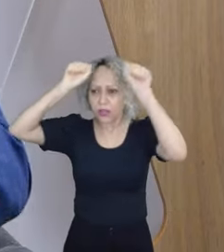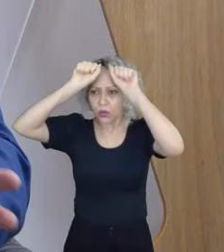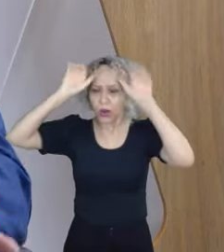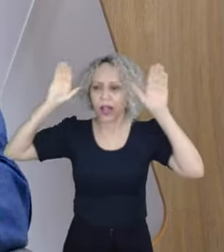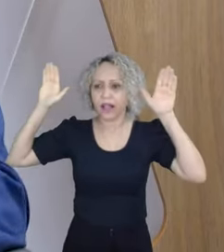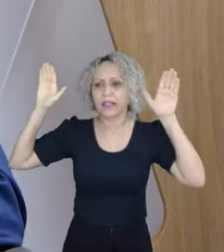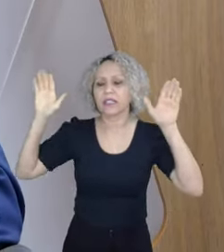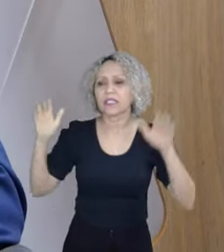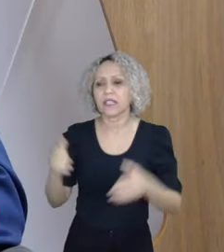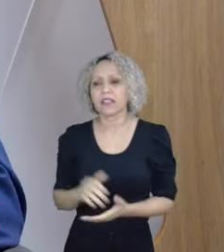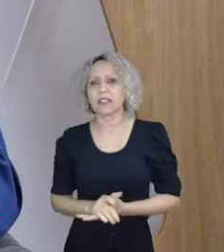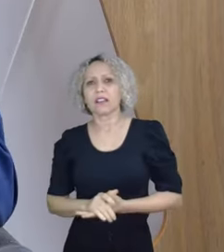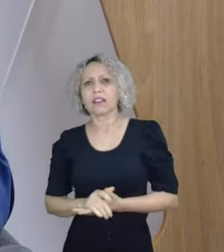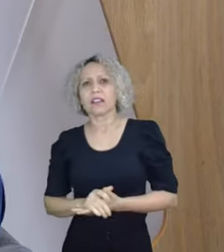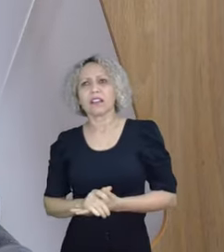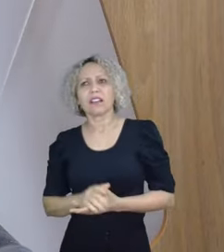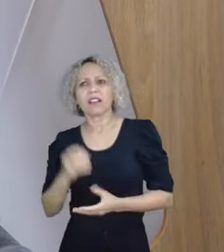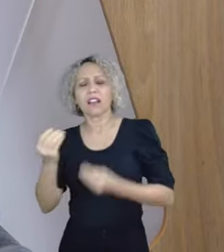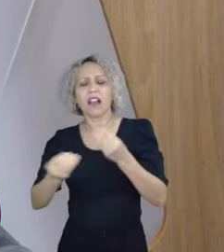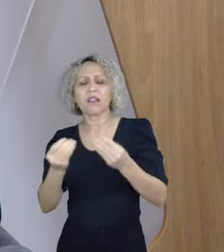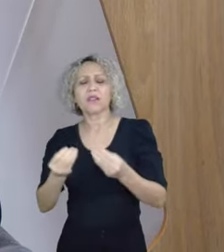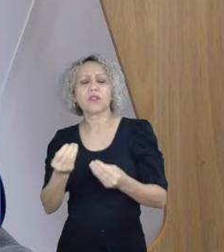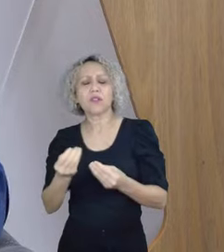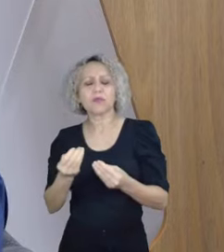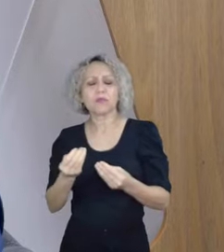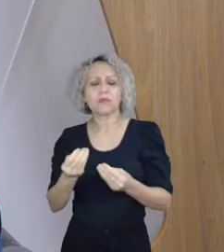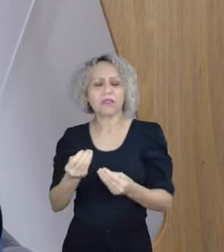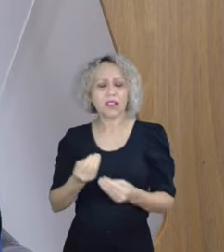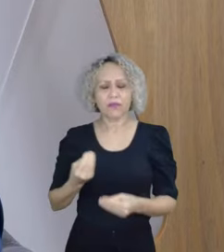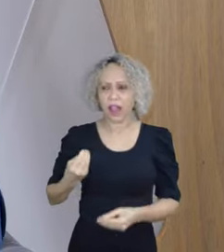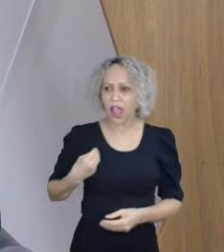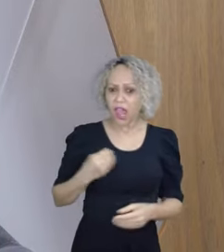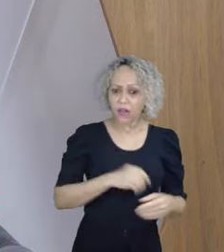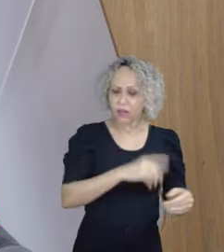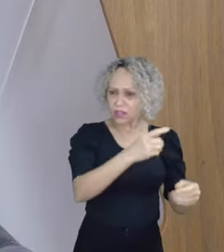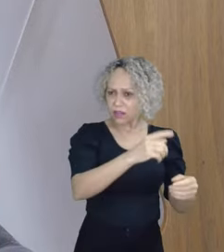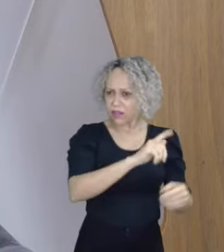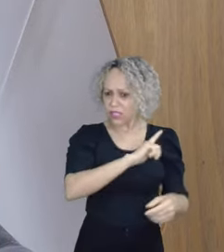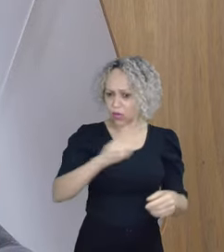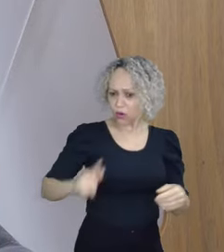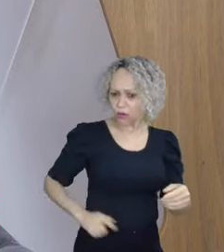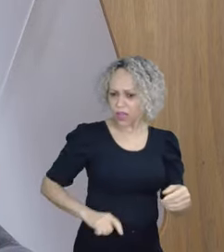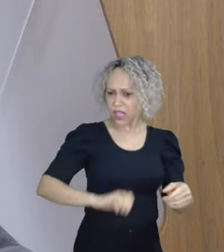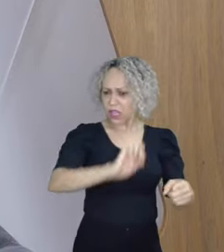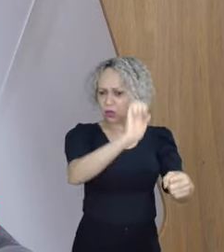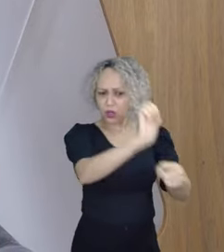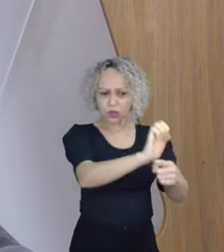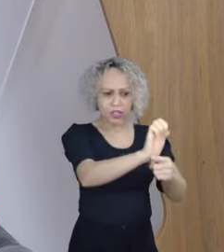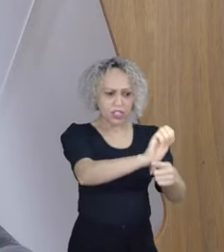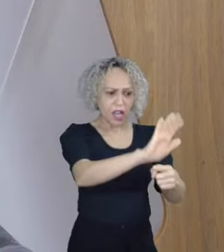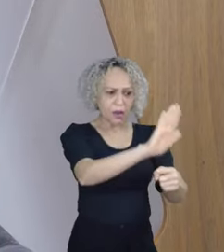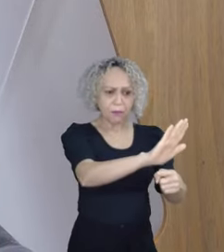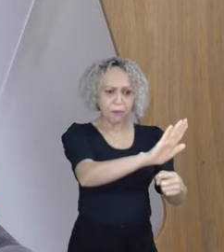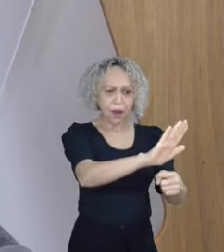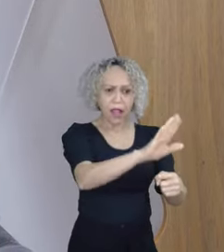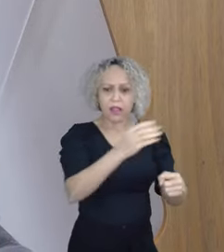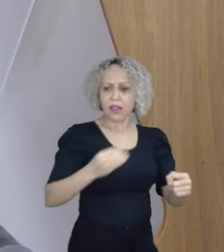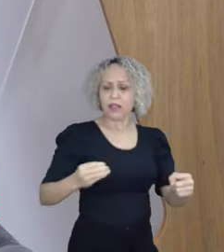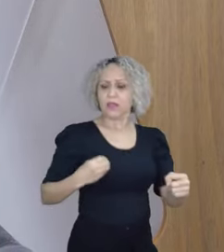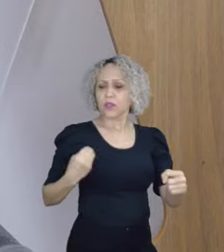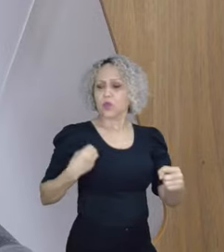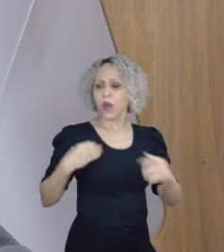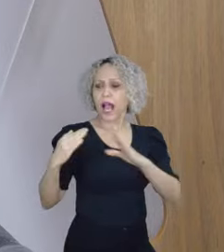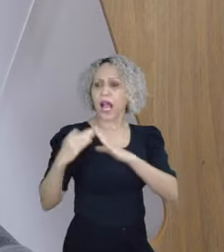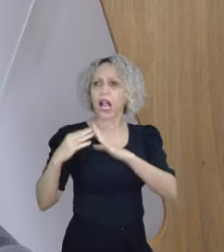Grande do Sul e continua sendo governador do estado? É claro que não pode. É claro que isso está irregular, é claro, claro que é ilegal. E o que a Rosângela Moro